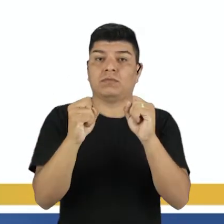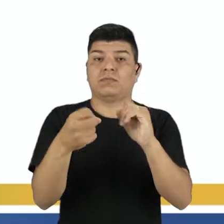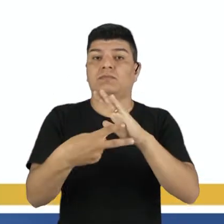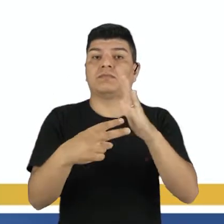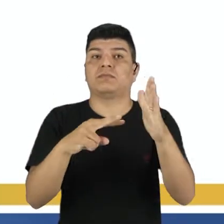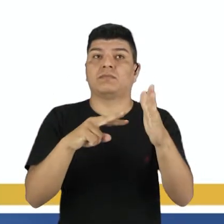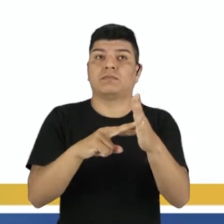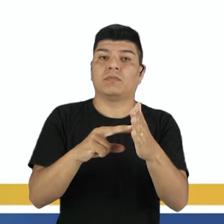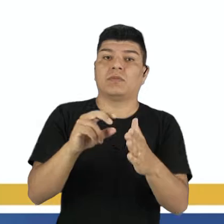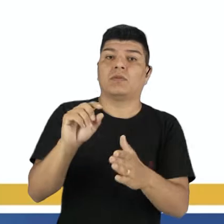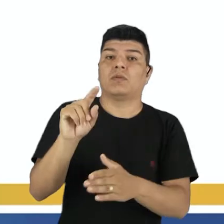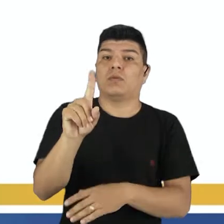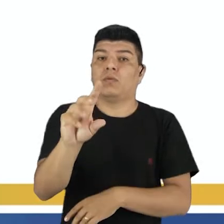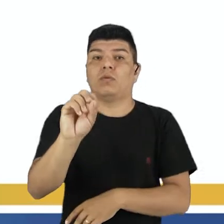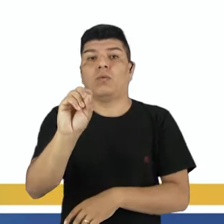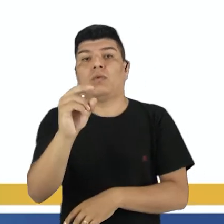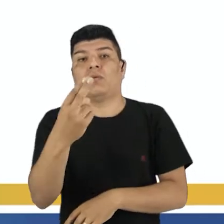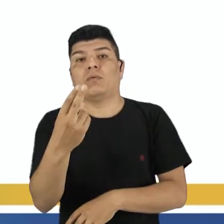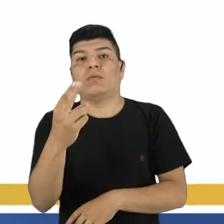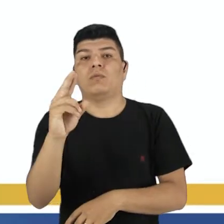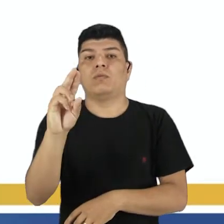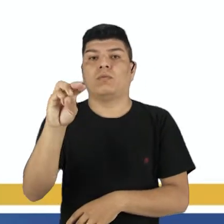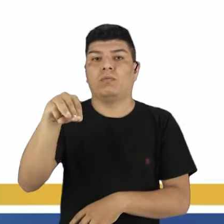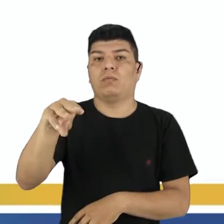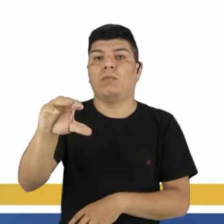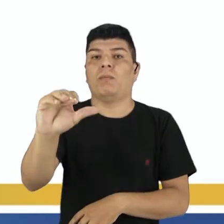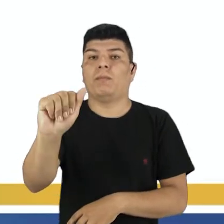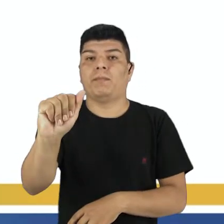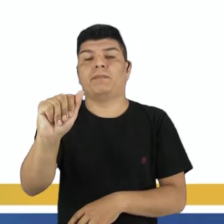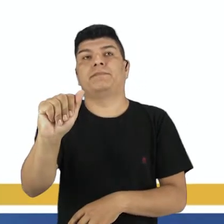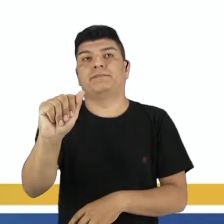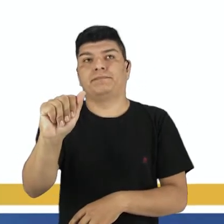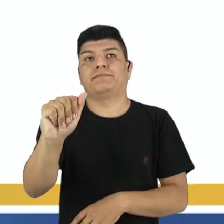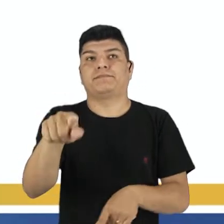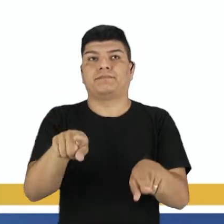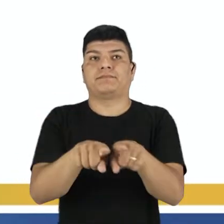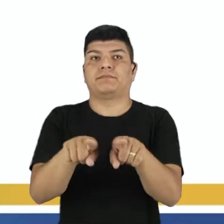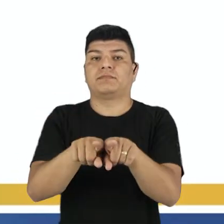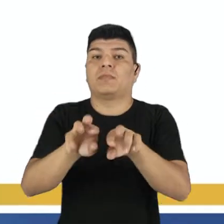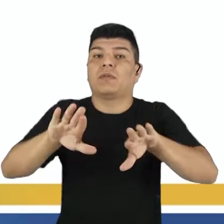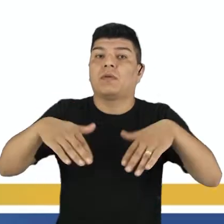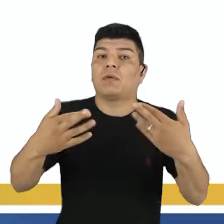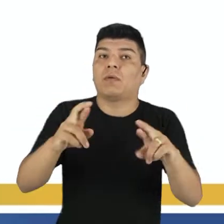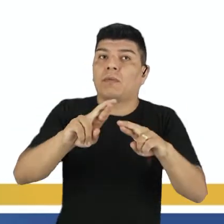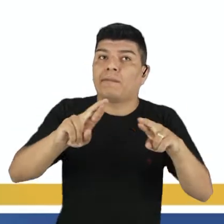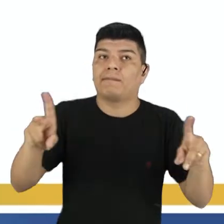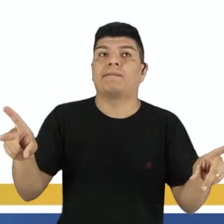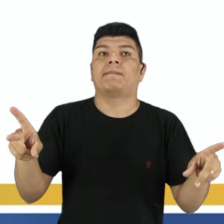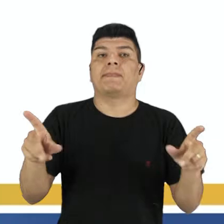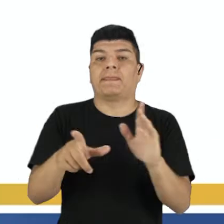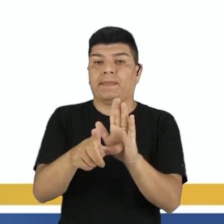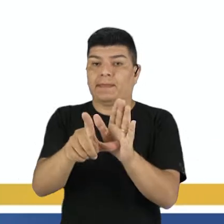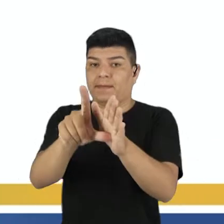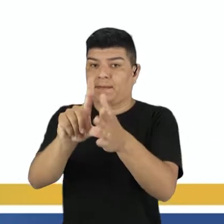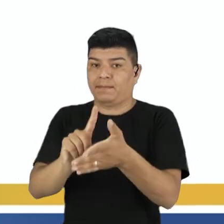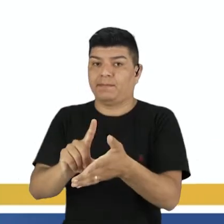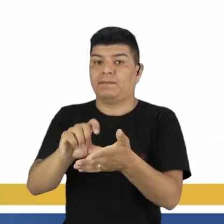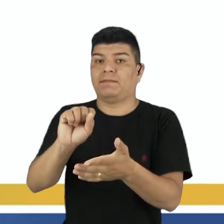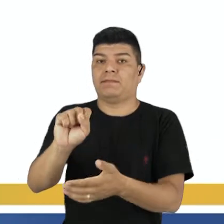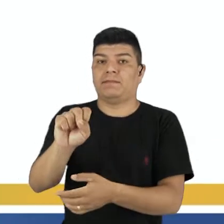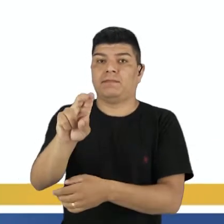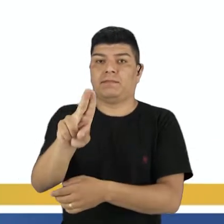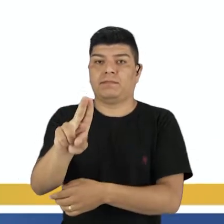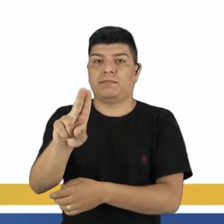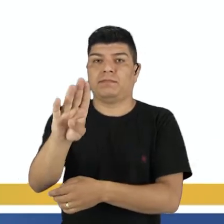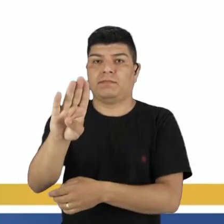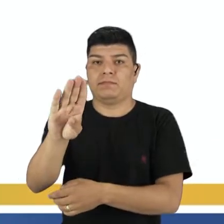significam um ou uma, tanto faz, um ou uma. Qual é a diferença? É que eu vou usar o a antes de substantivos que começam